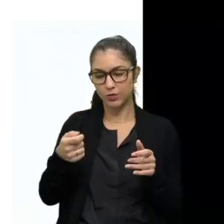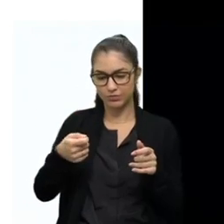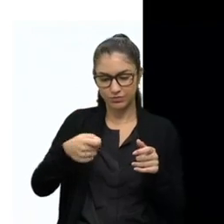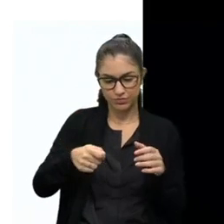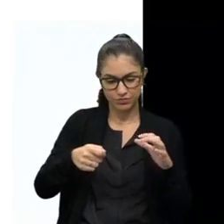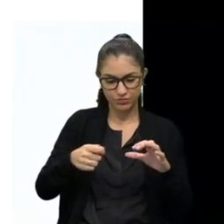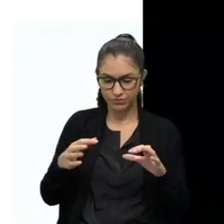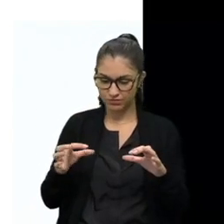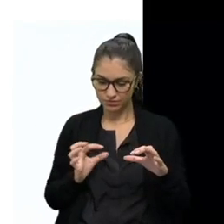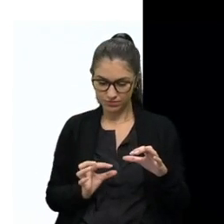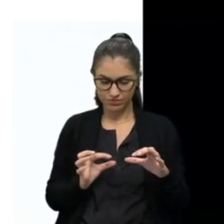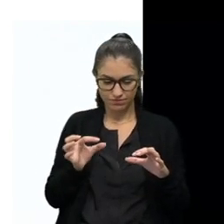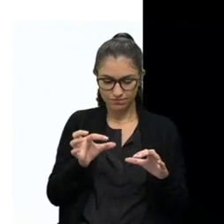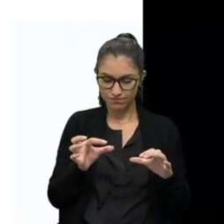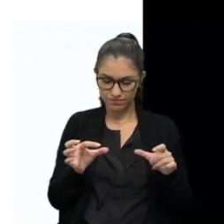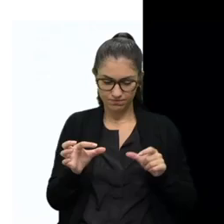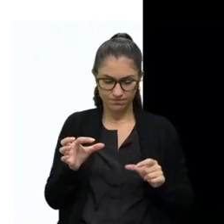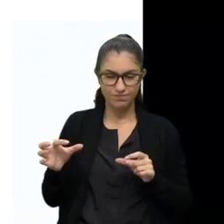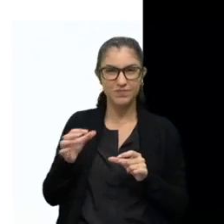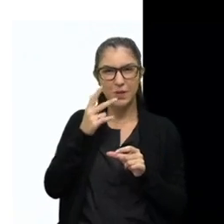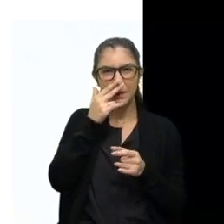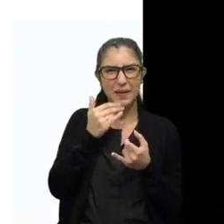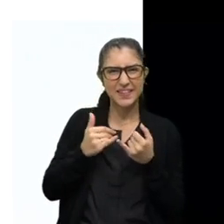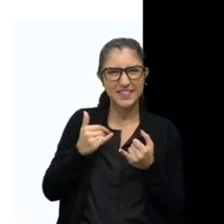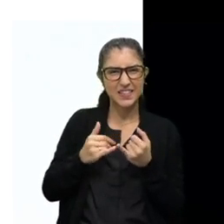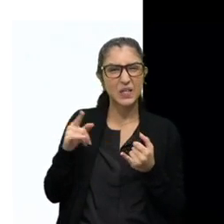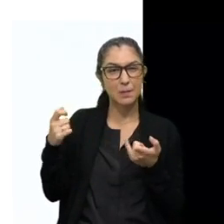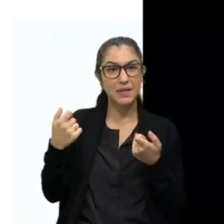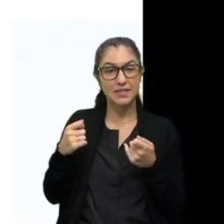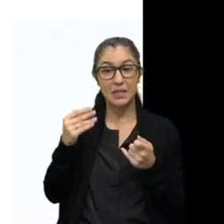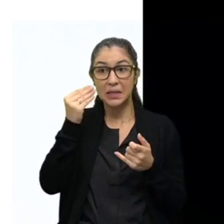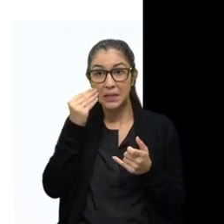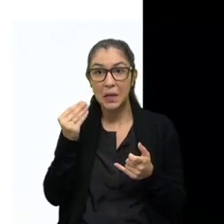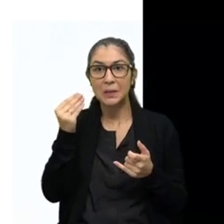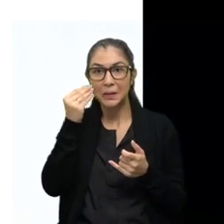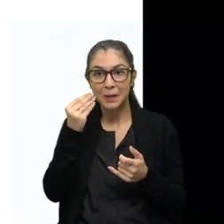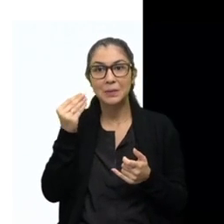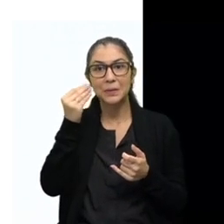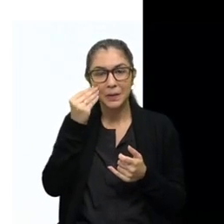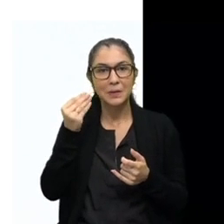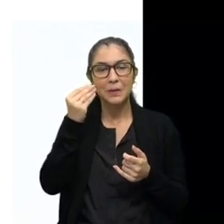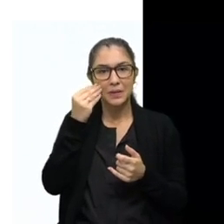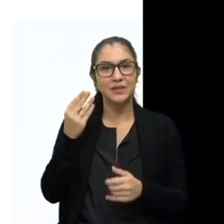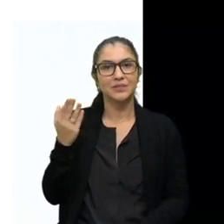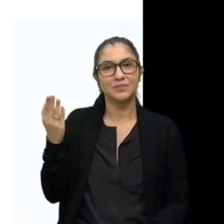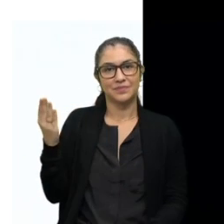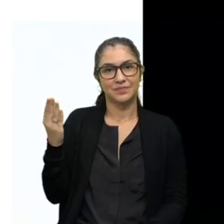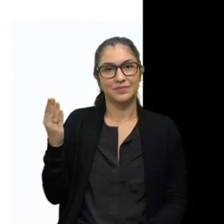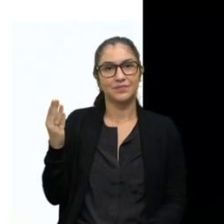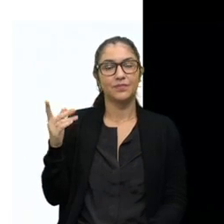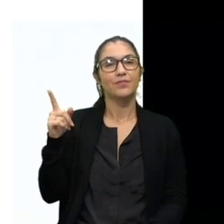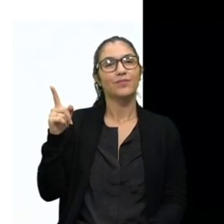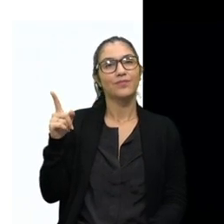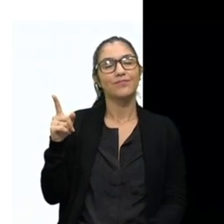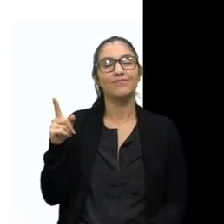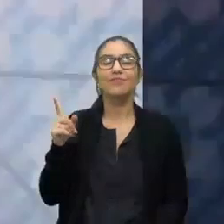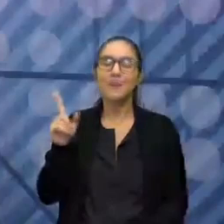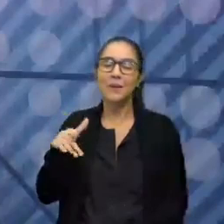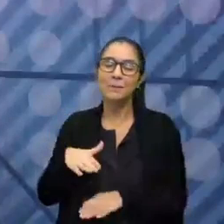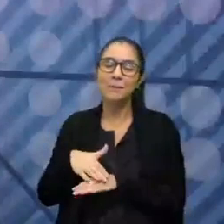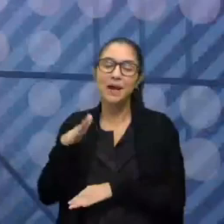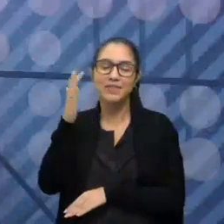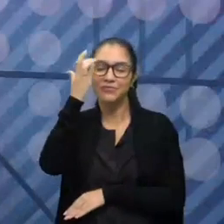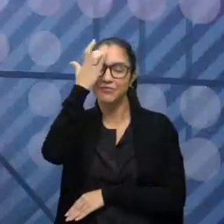as pecinhas no encaixe, que são bem parecidos. Ele tem que ficar tentando. Então, aqui acaba sendo